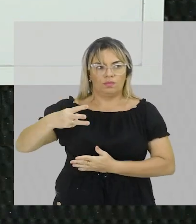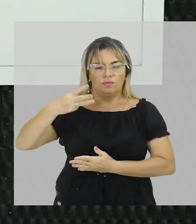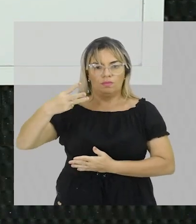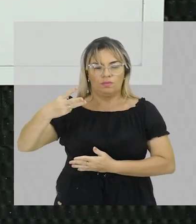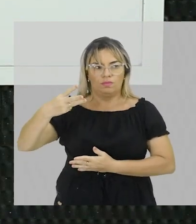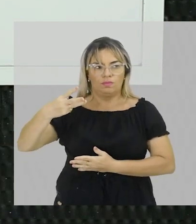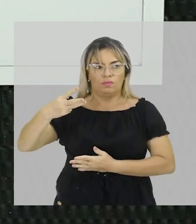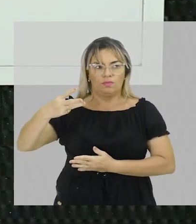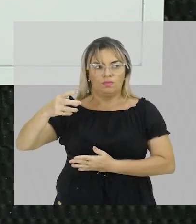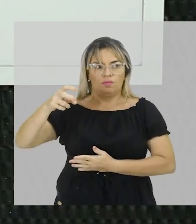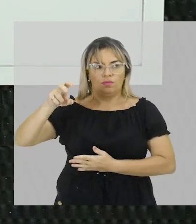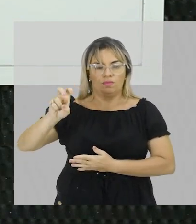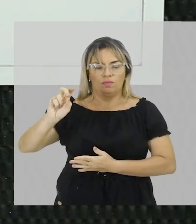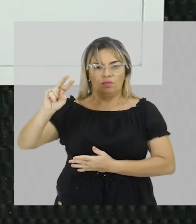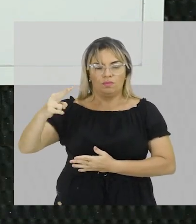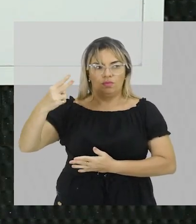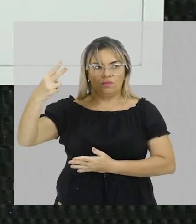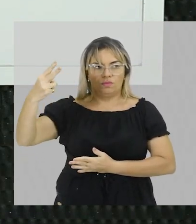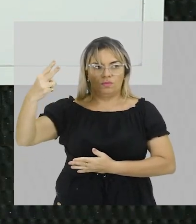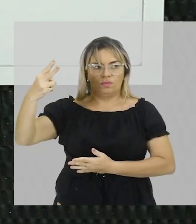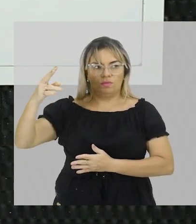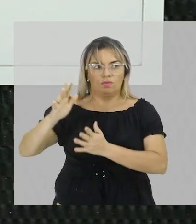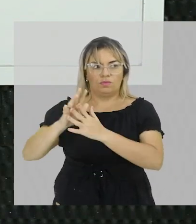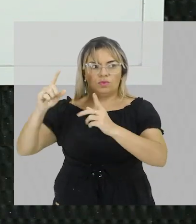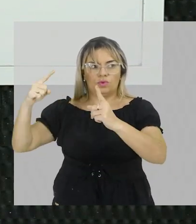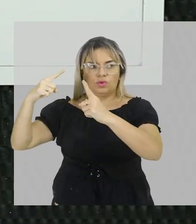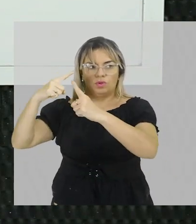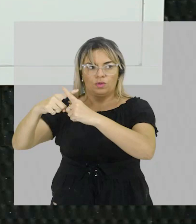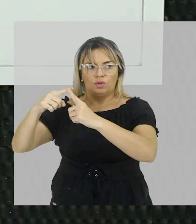35 ao quadrado multiplicado pela raiz de 2.